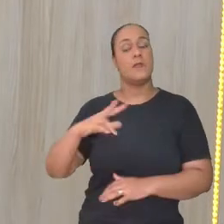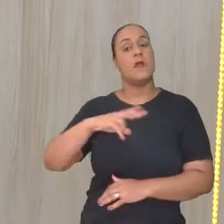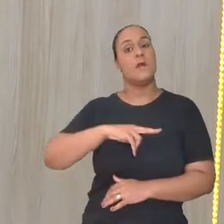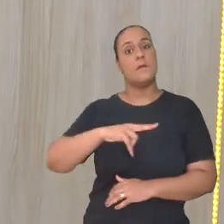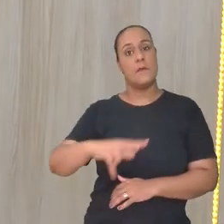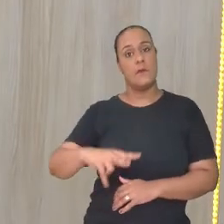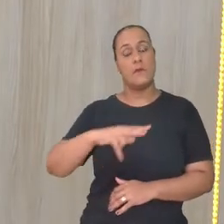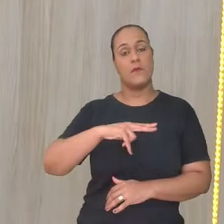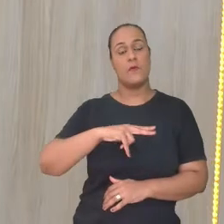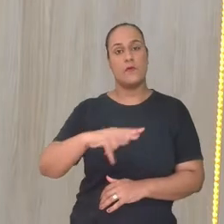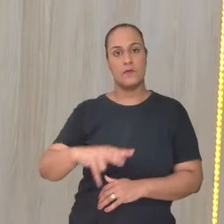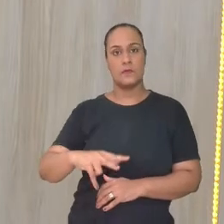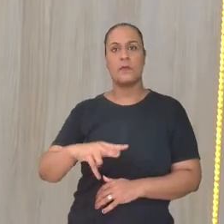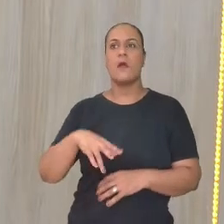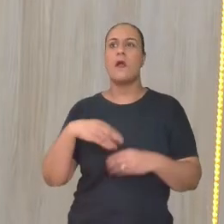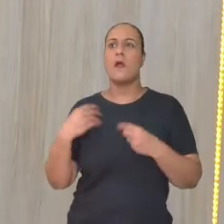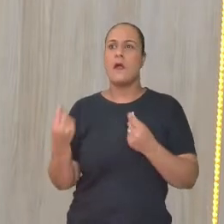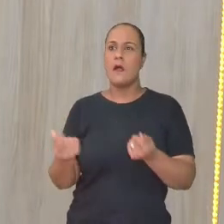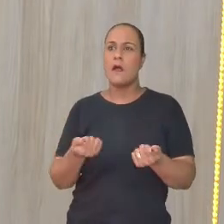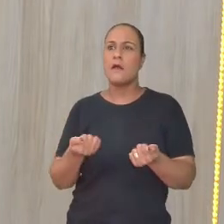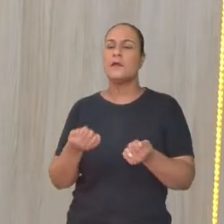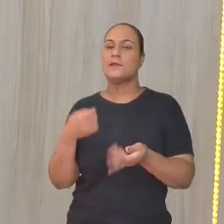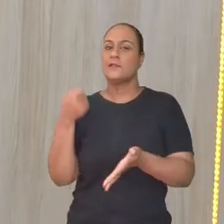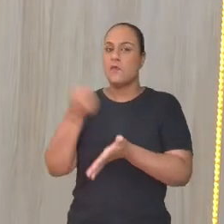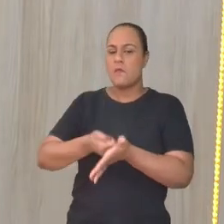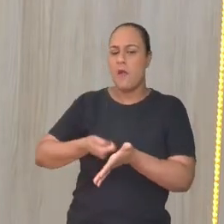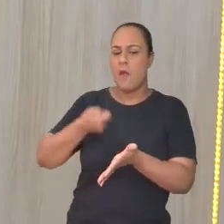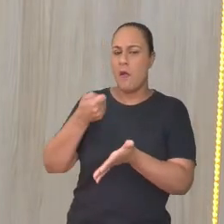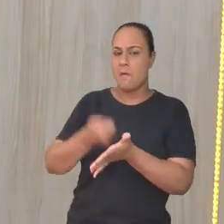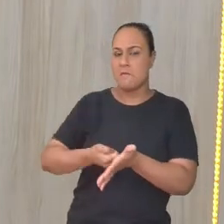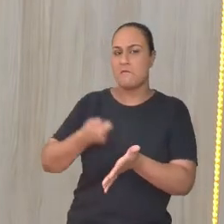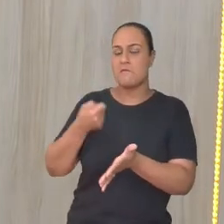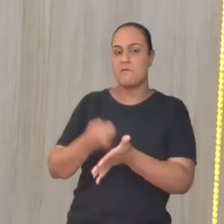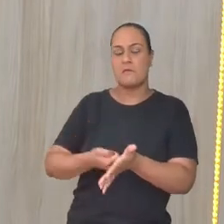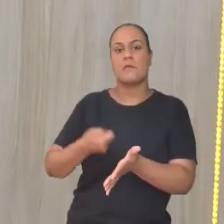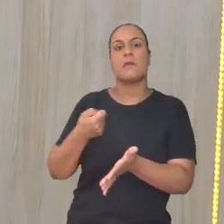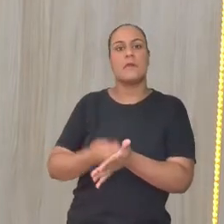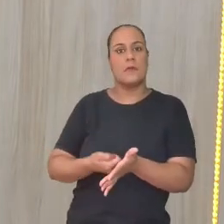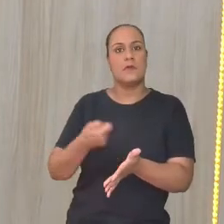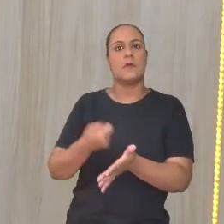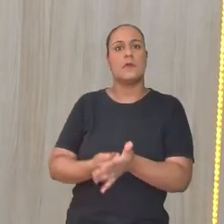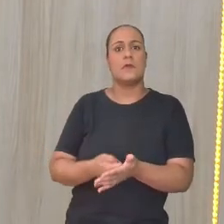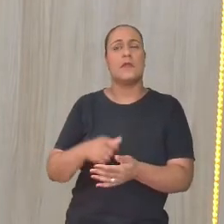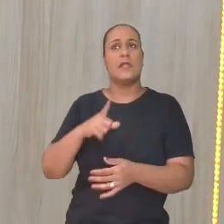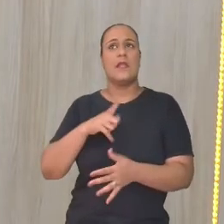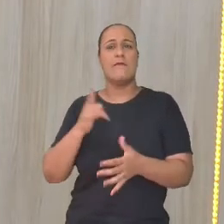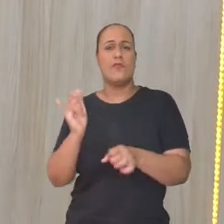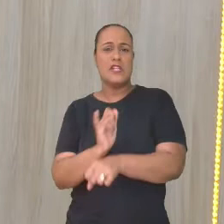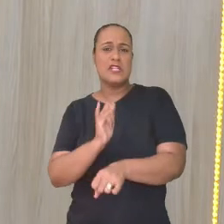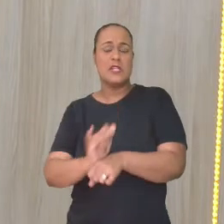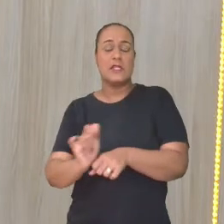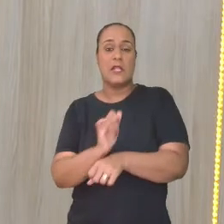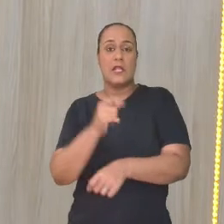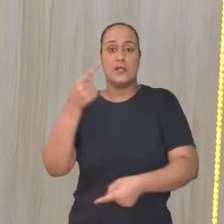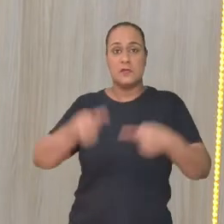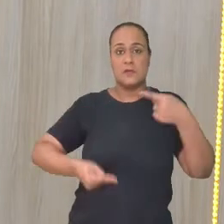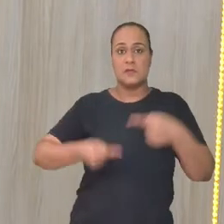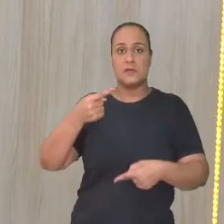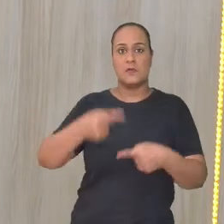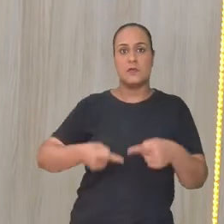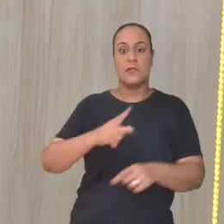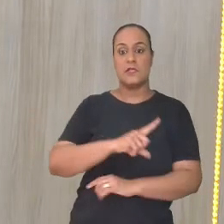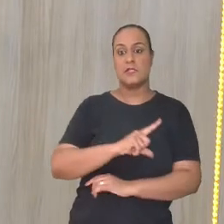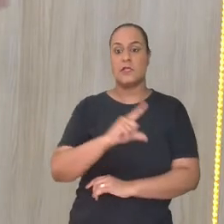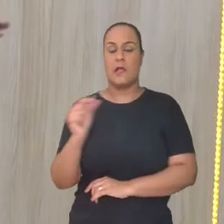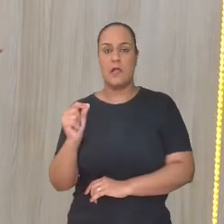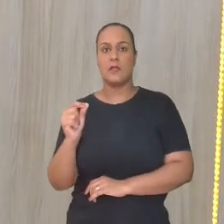Portugal, né, se vendo ali pressionado, certo? Fez uma manobra política, caiu fora de Portugal e